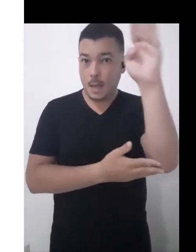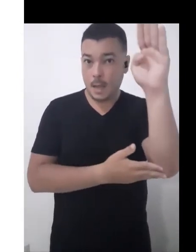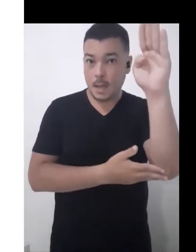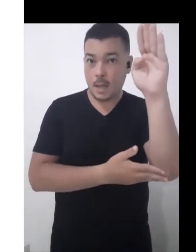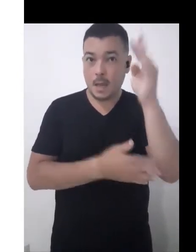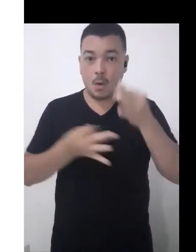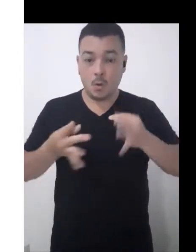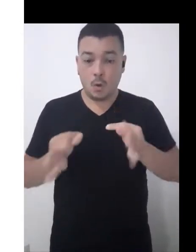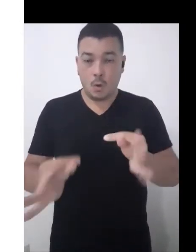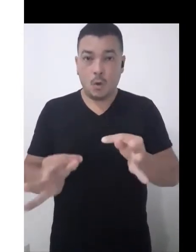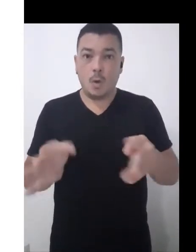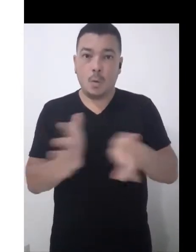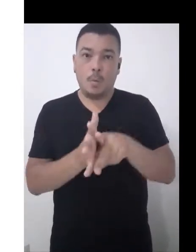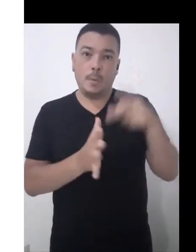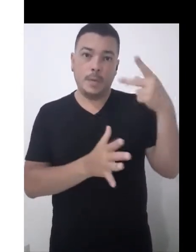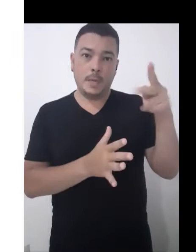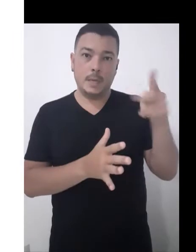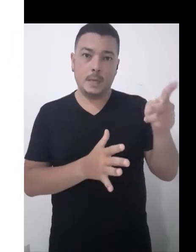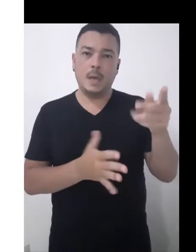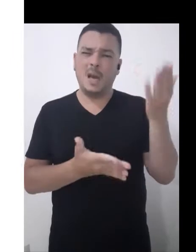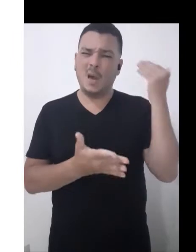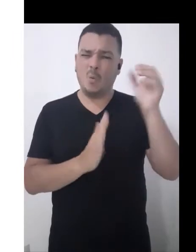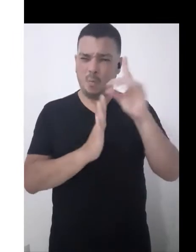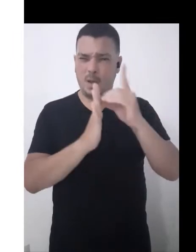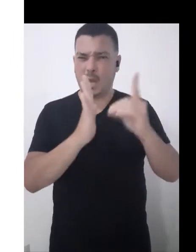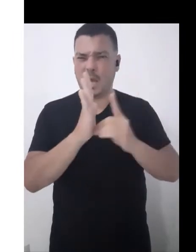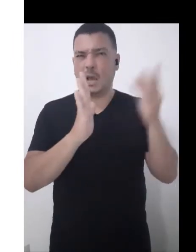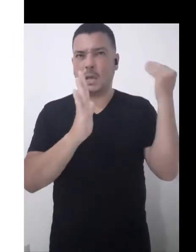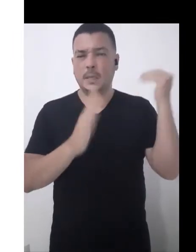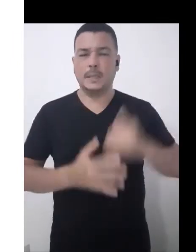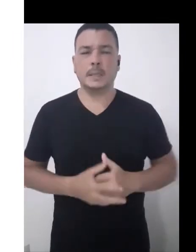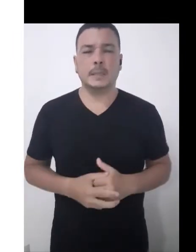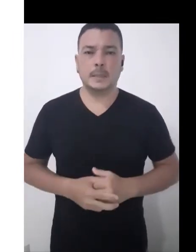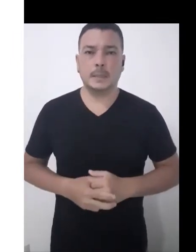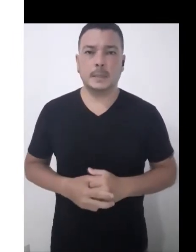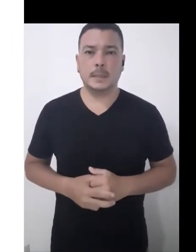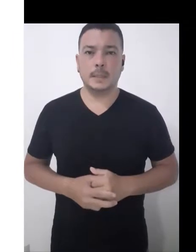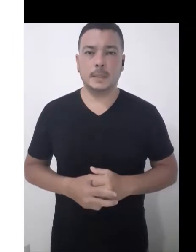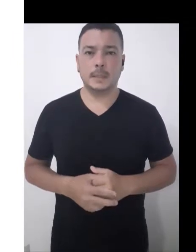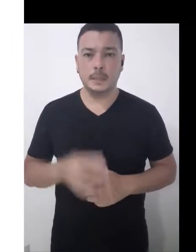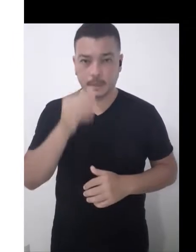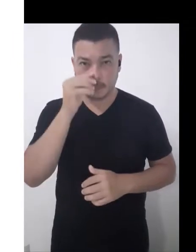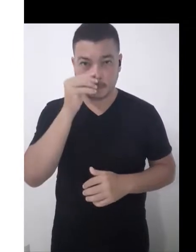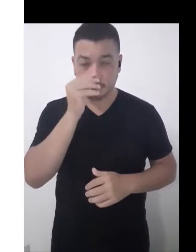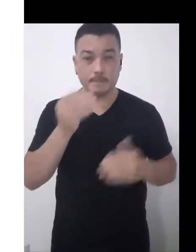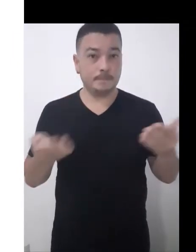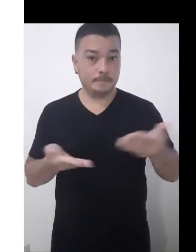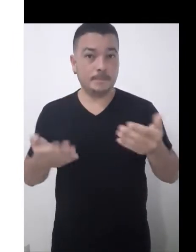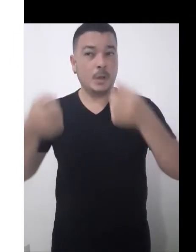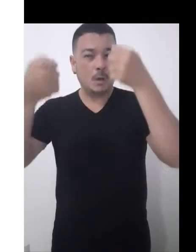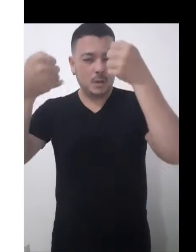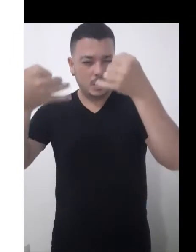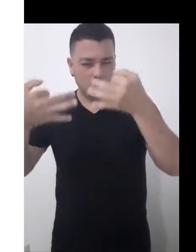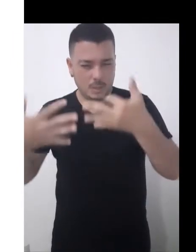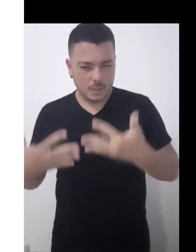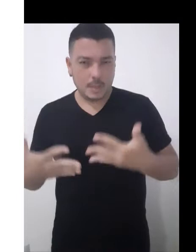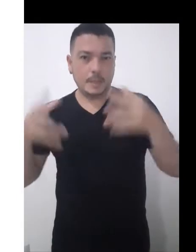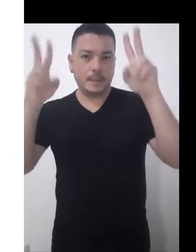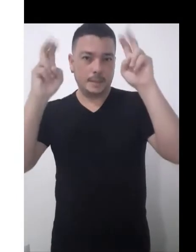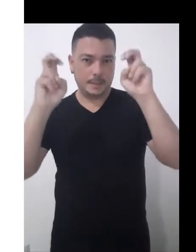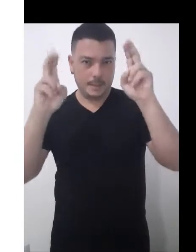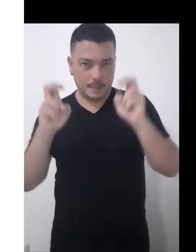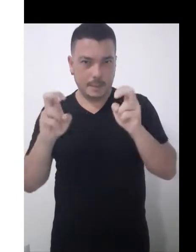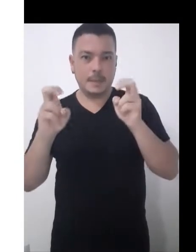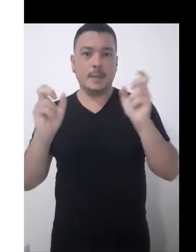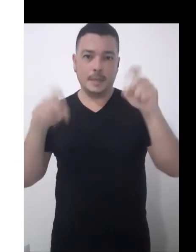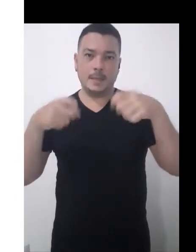de fabricação memória RAM. Isso já há algumas décadas. Né? Vamos lá. Agora a gente consegue, depois desse grande parênteses,